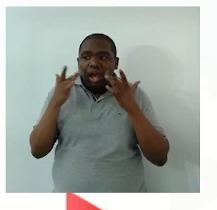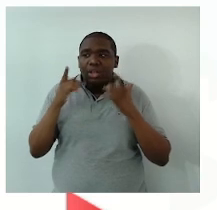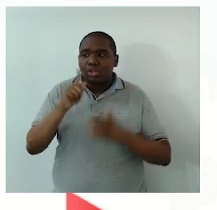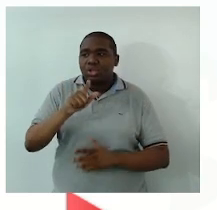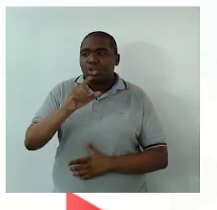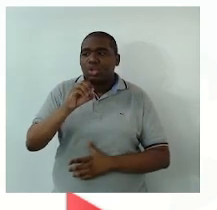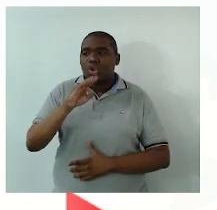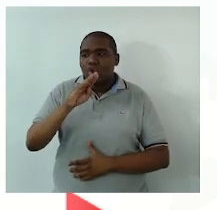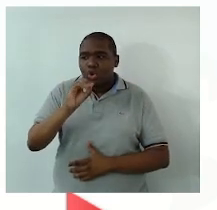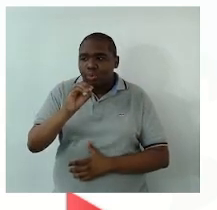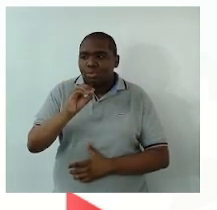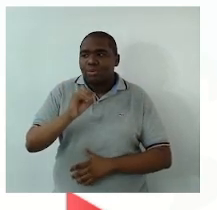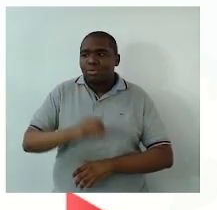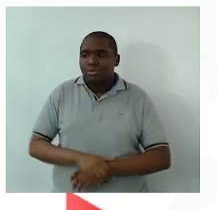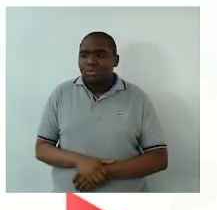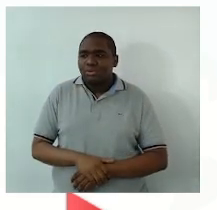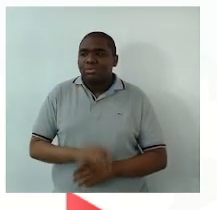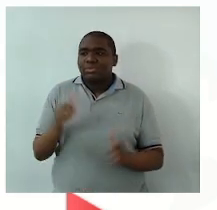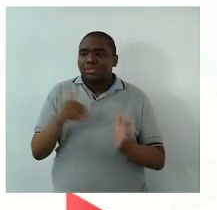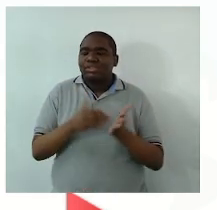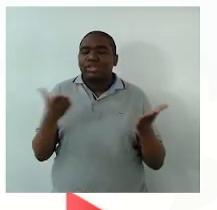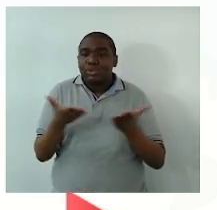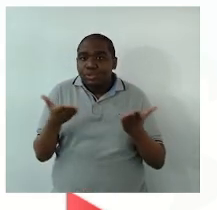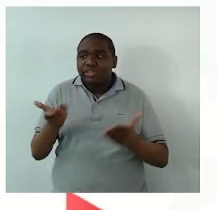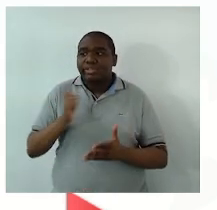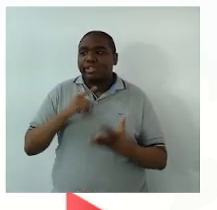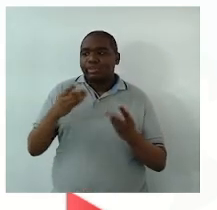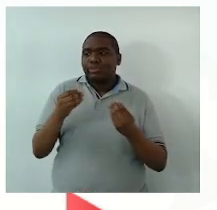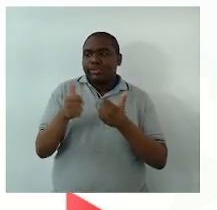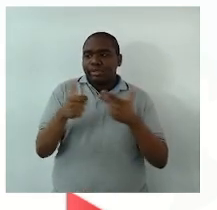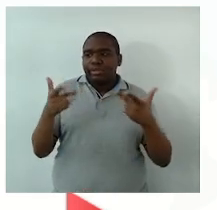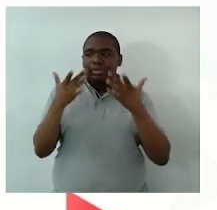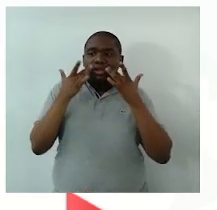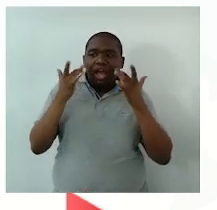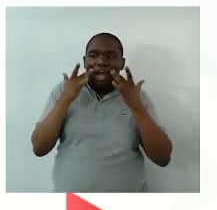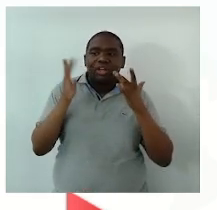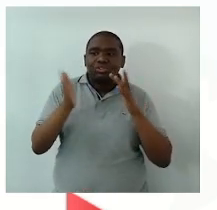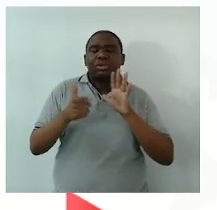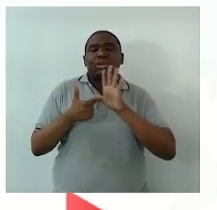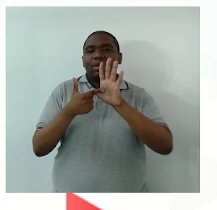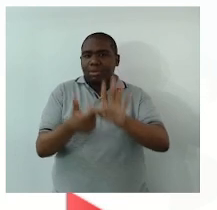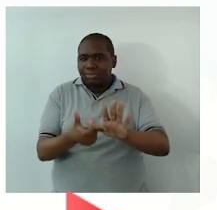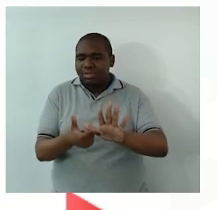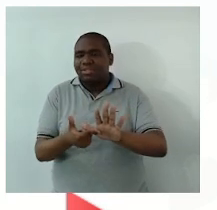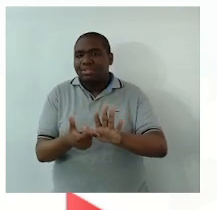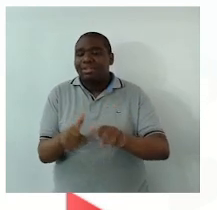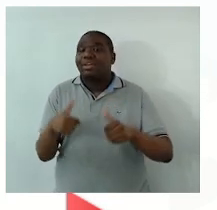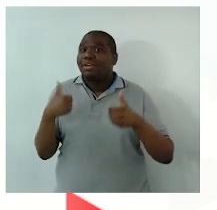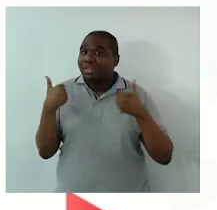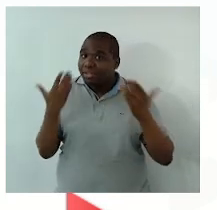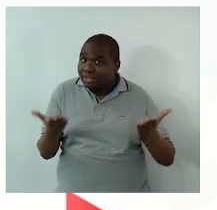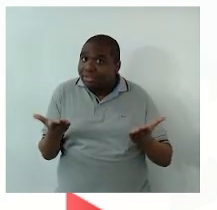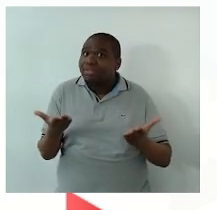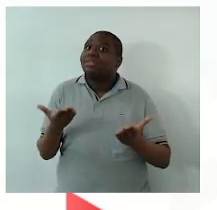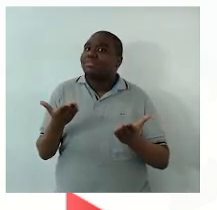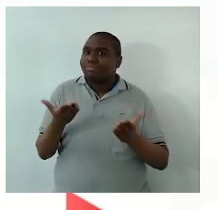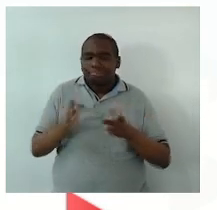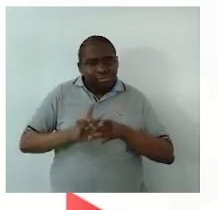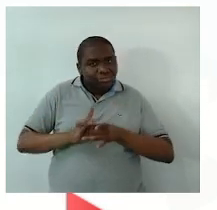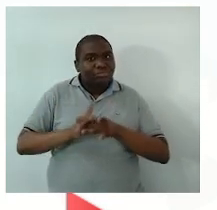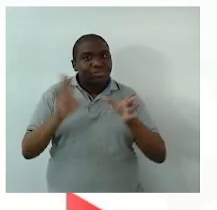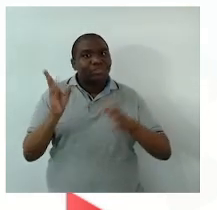William Shakespeare, Teatro Globo, e ainda hoje tem muitas peças de teatro que são apresentadas, é um teatro que ainda está na ativa,